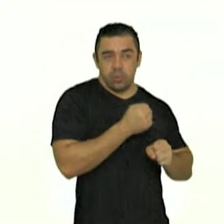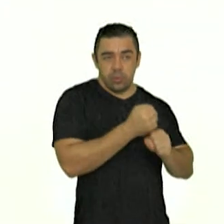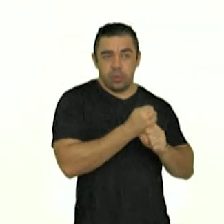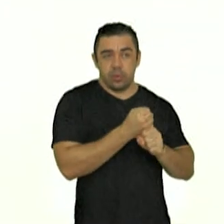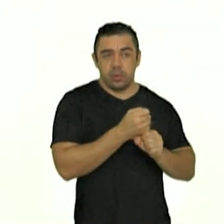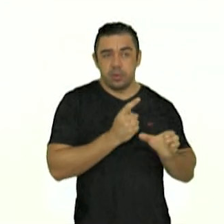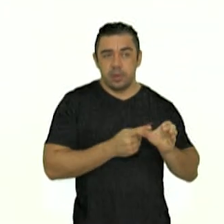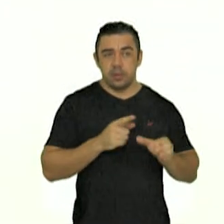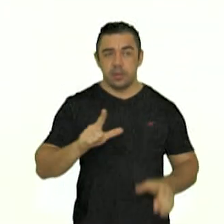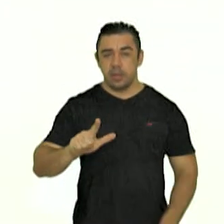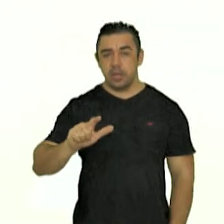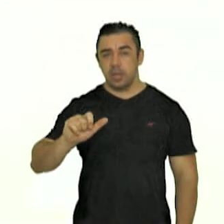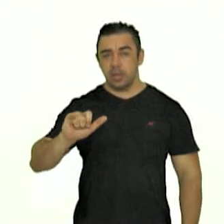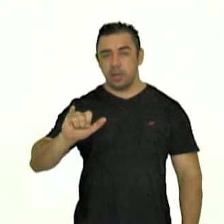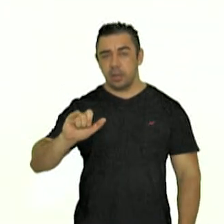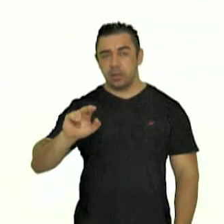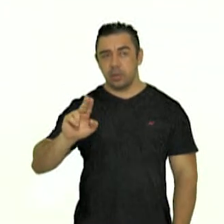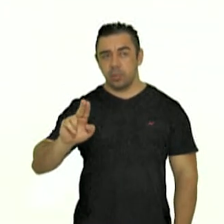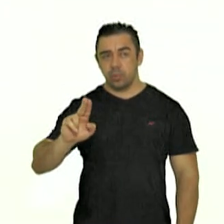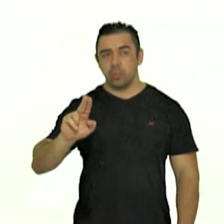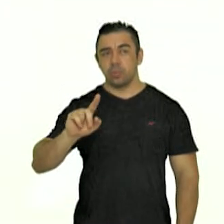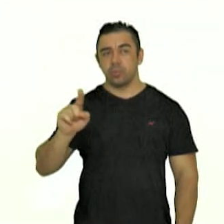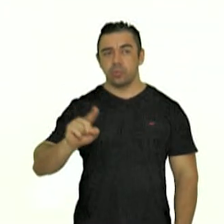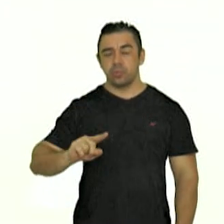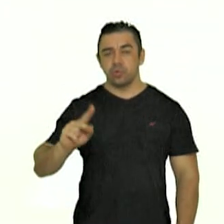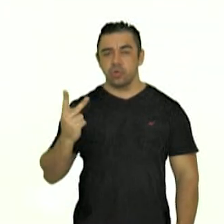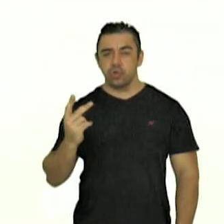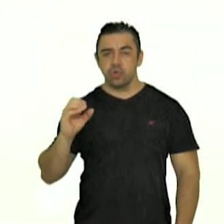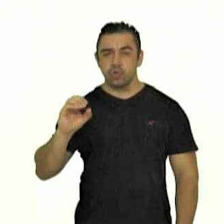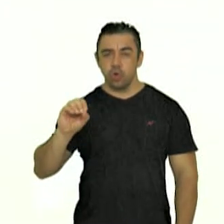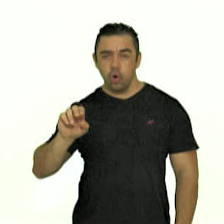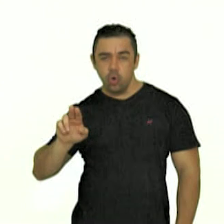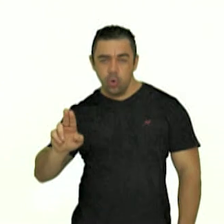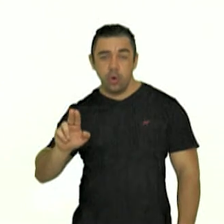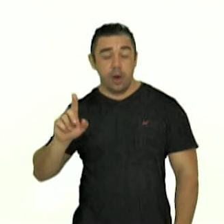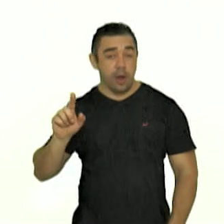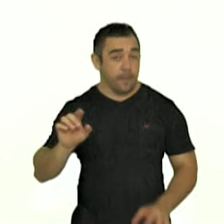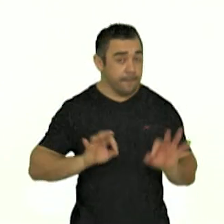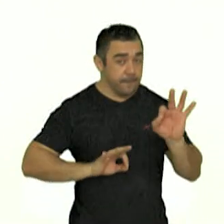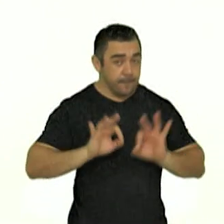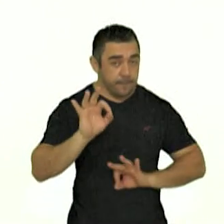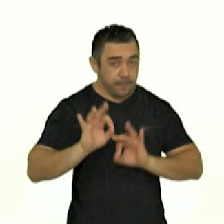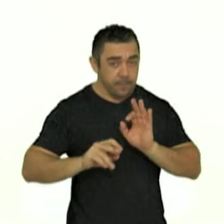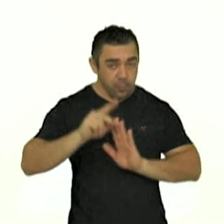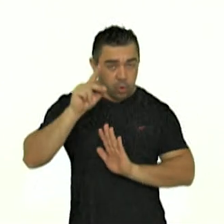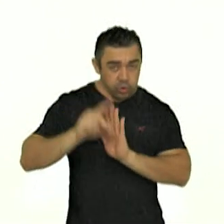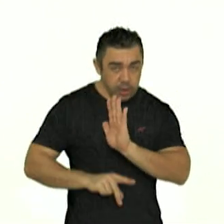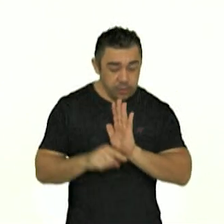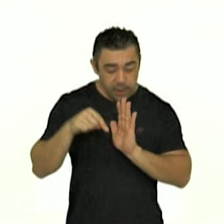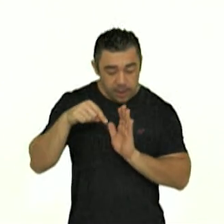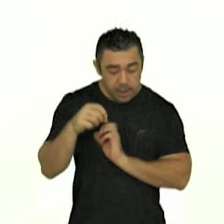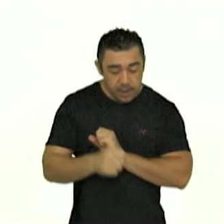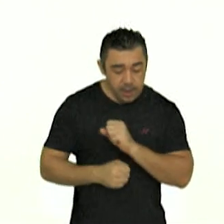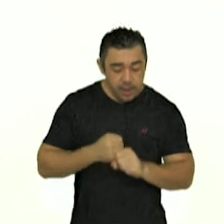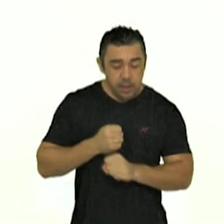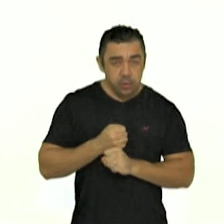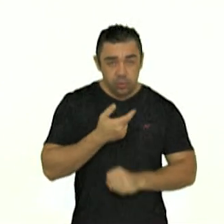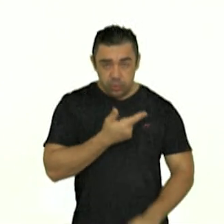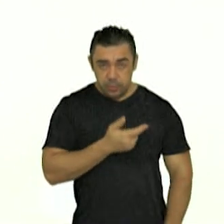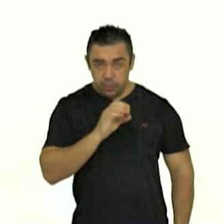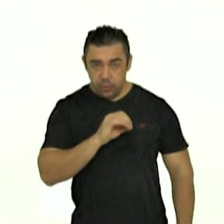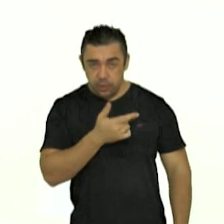Liuzhou, que é uma cidade totalmente sustentável. O projeto estava previsto para acabar esse ano. Eu, realizando as pesquisas, não encontrei